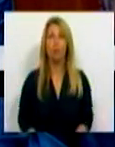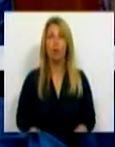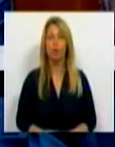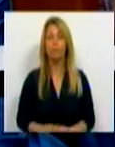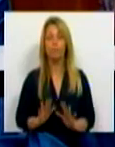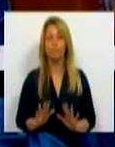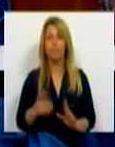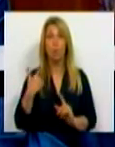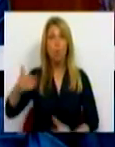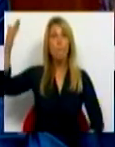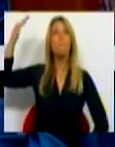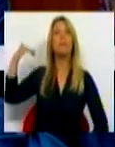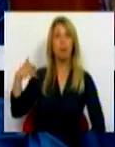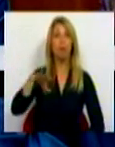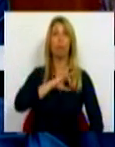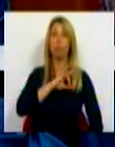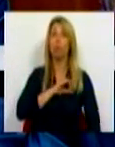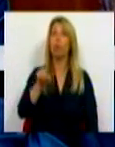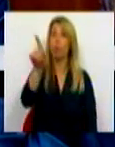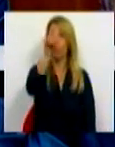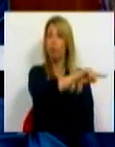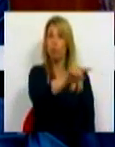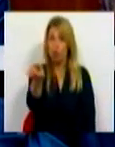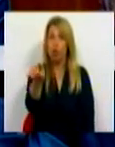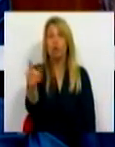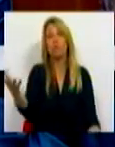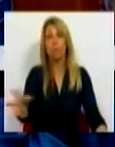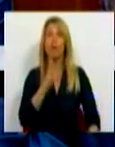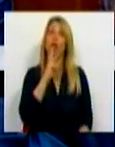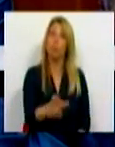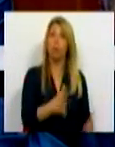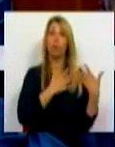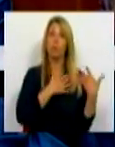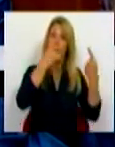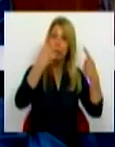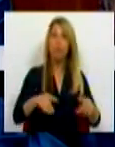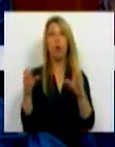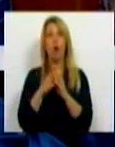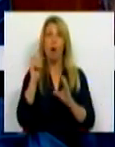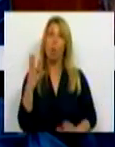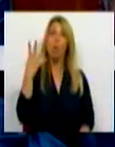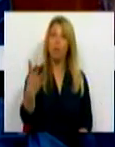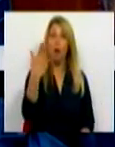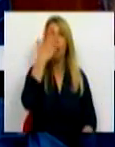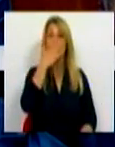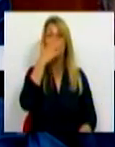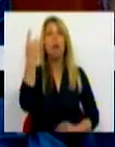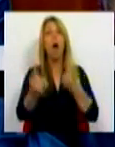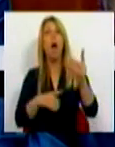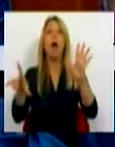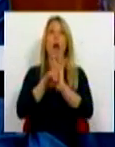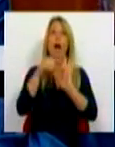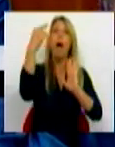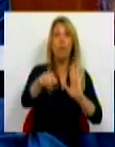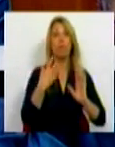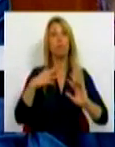senhores responderam e tutelaram a Caixa durante 4 anos. Se algo de ilegal existia, espero que o tenham